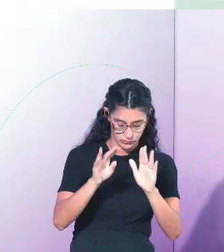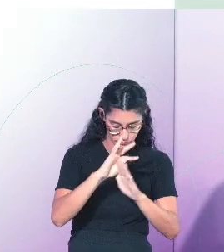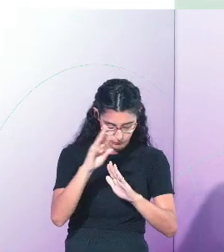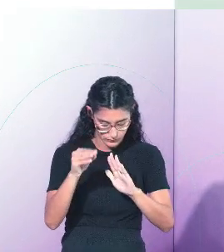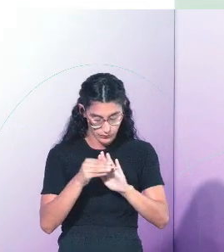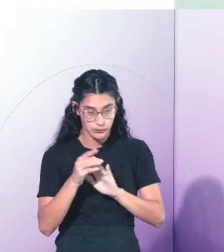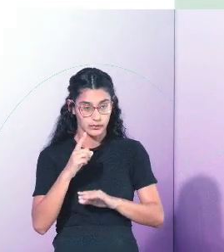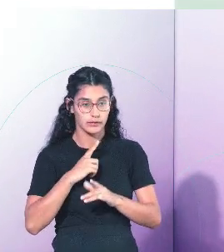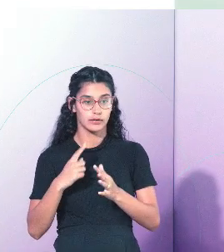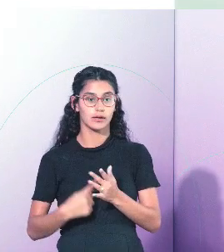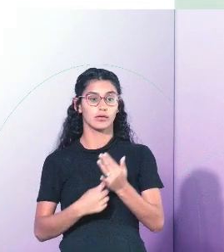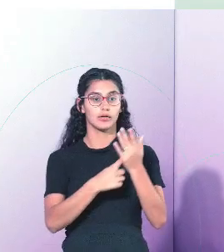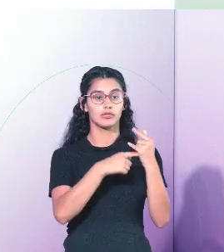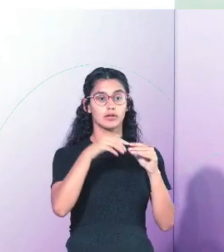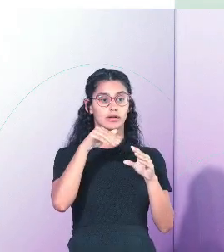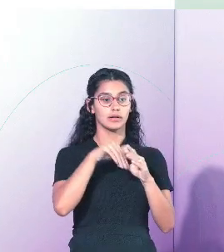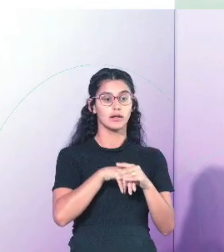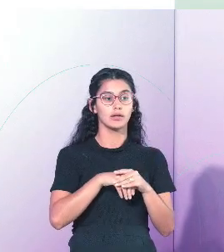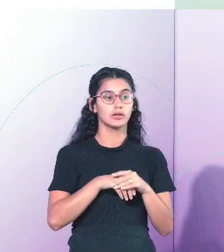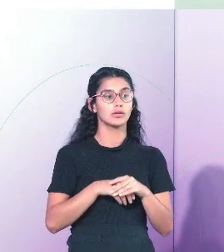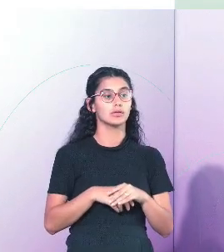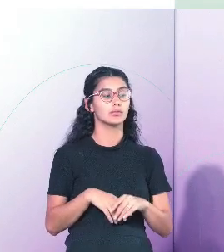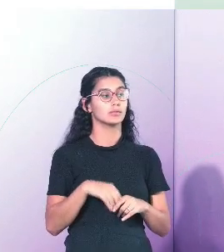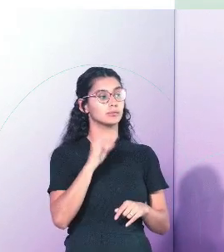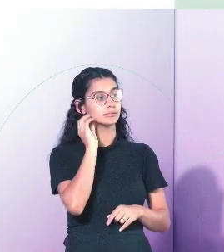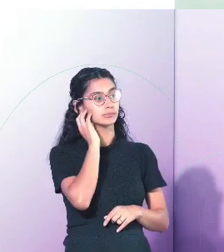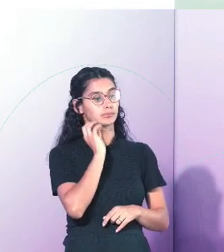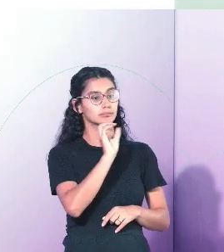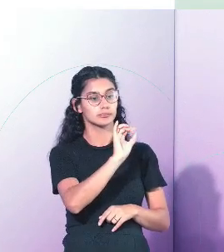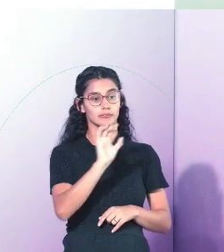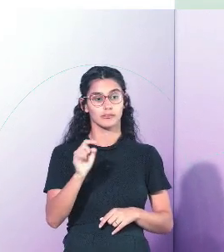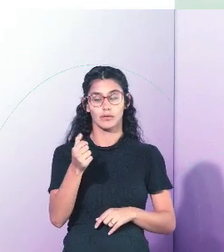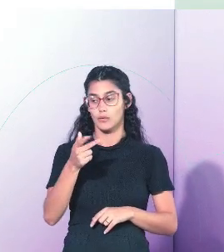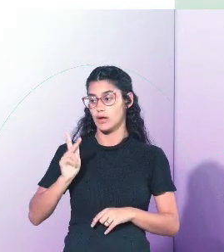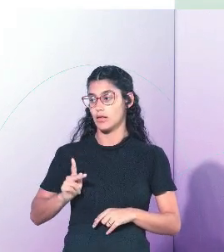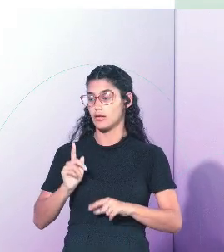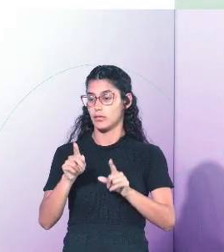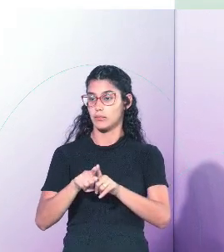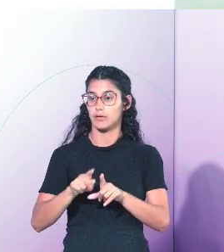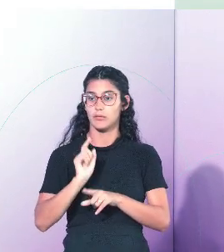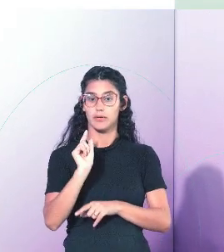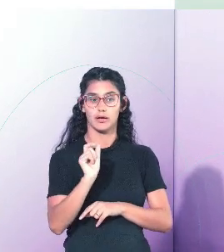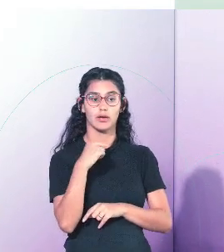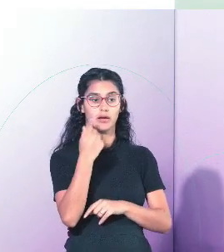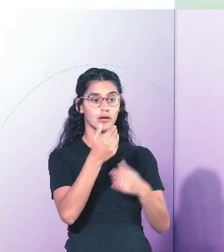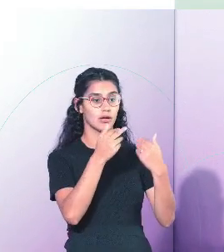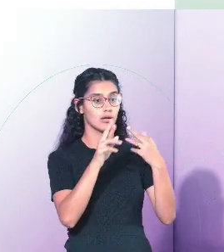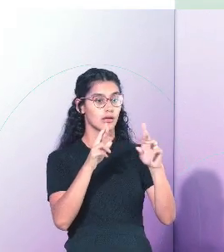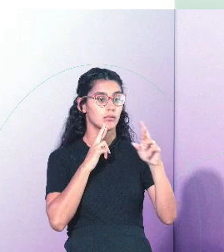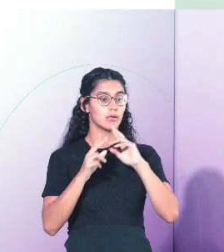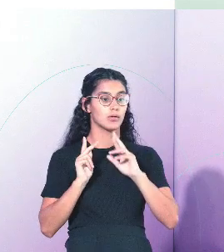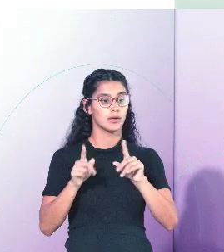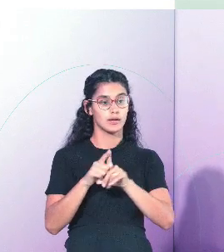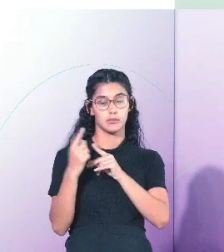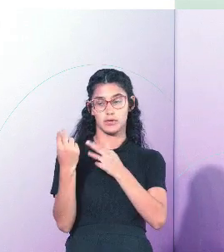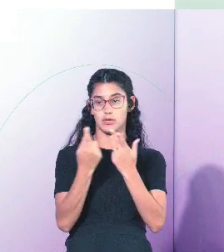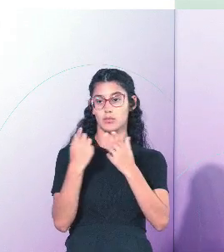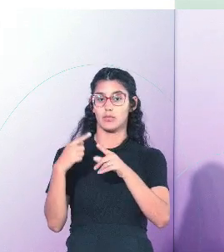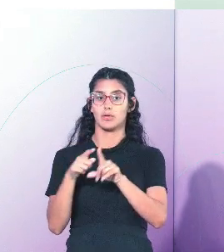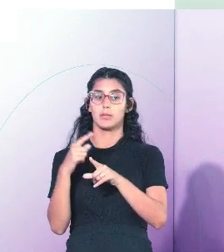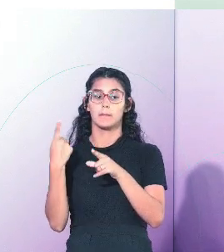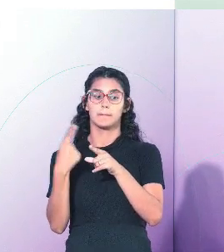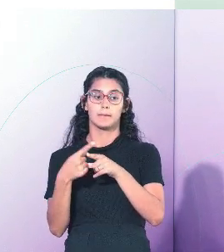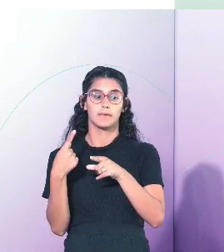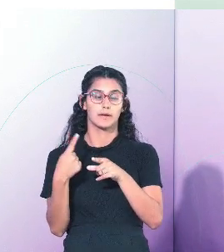incorporação de tecnologias dentro do rol, acabam aparecendo quase que sempre, e as respostas são quase sempre as mesmas,